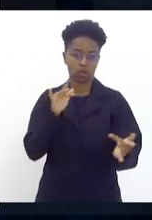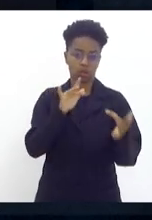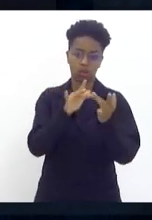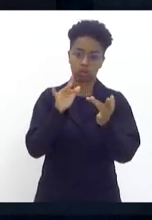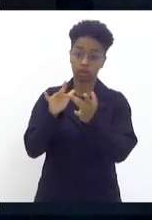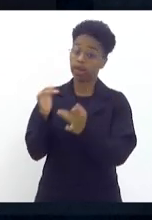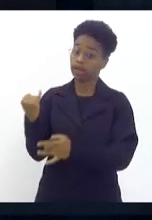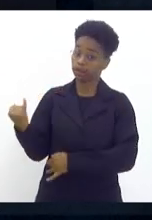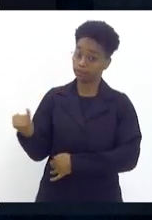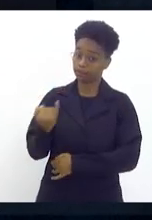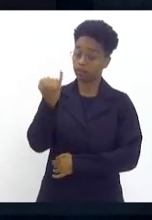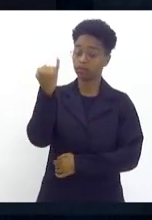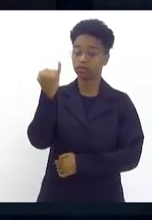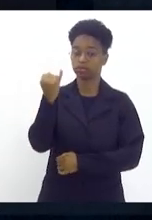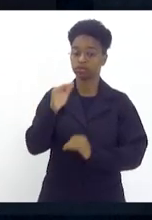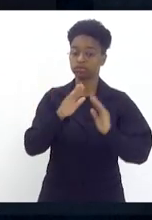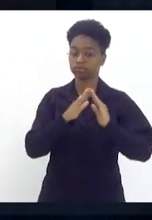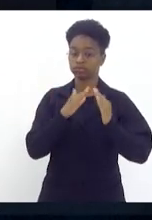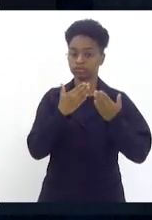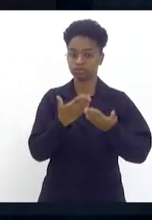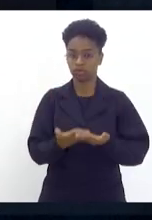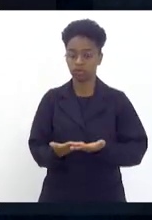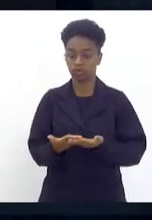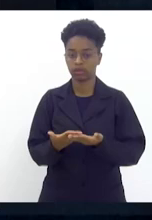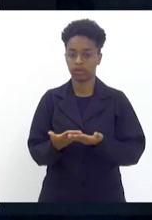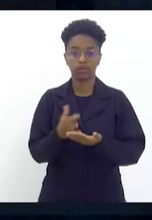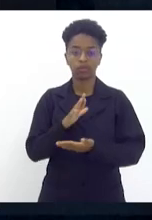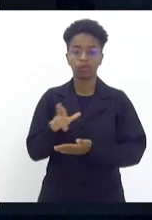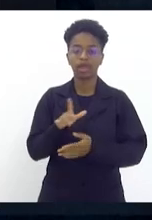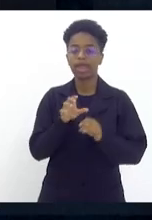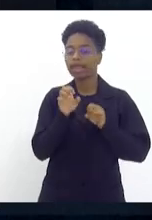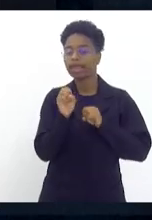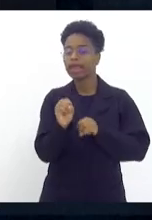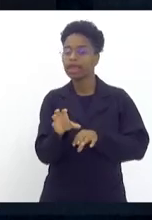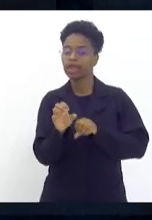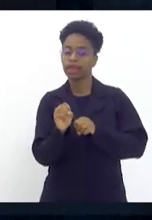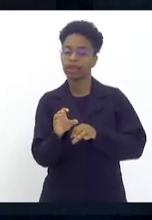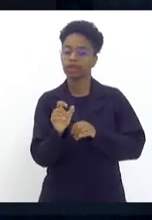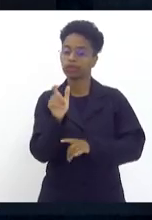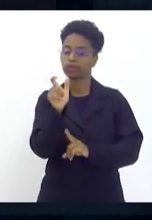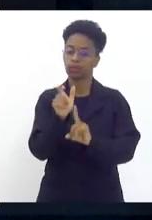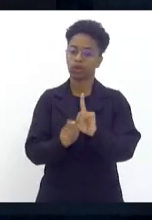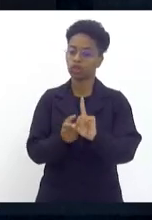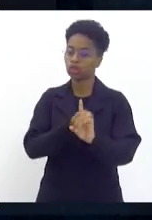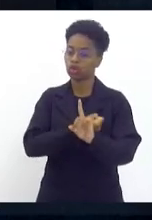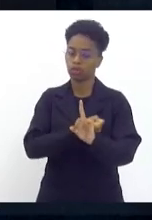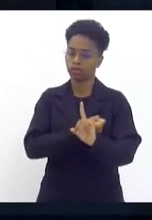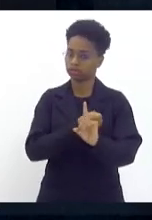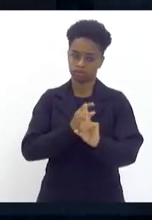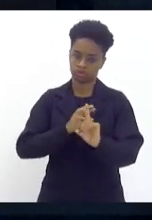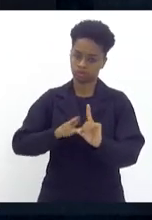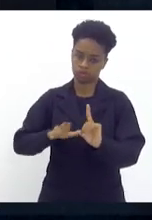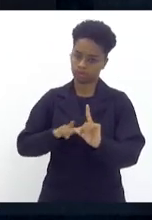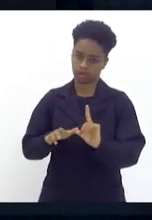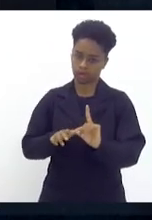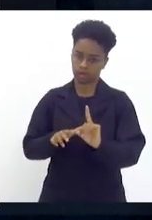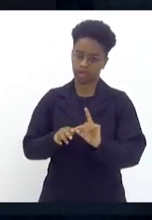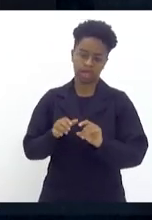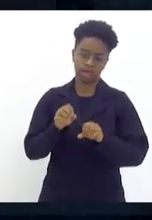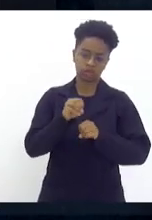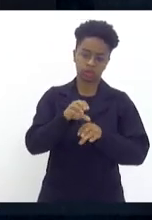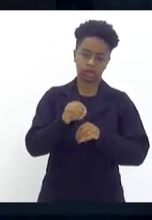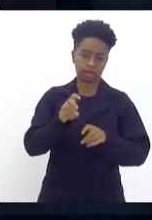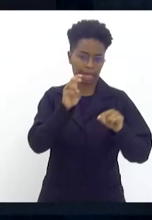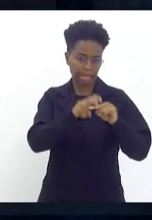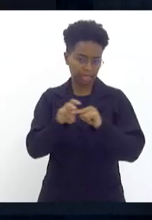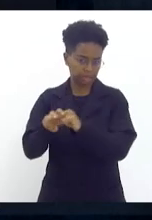muito importante que a escola, ela não está educando, né, números, ela não está educando cadeiras, ela